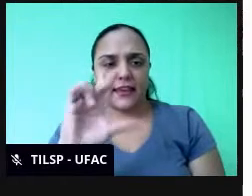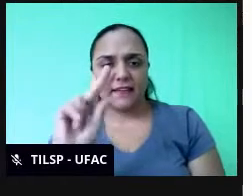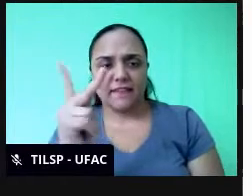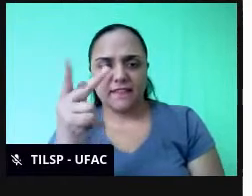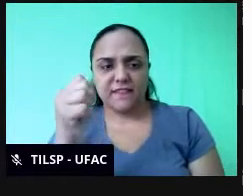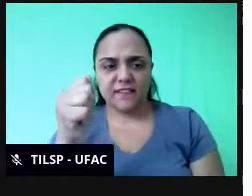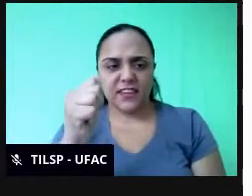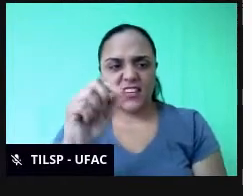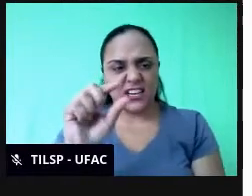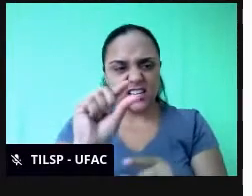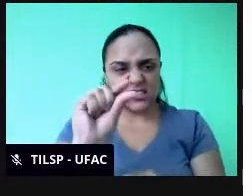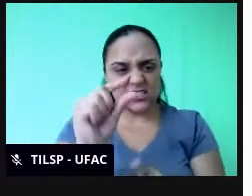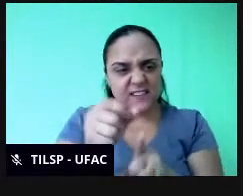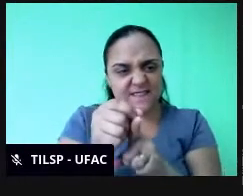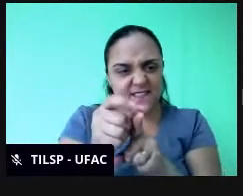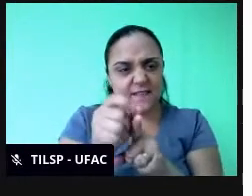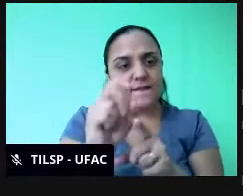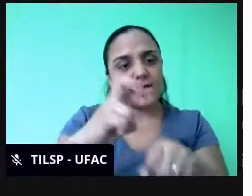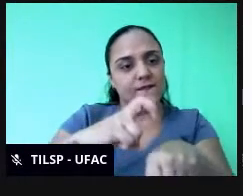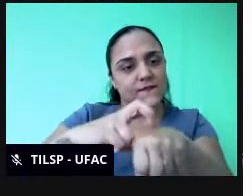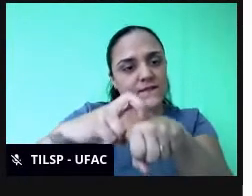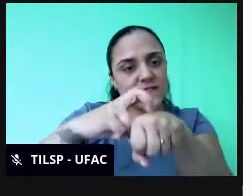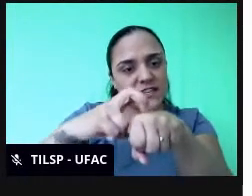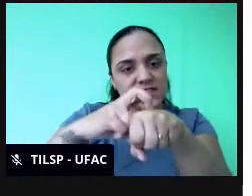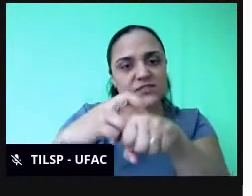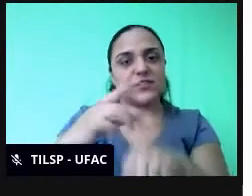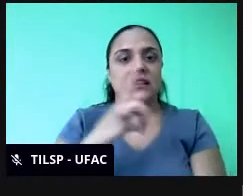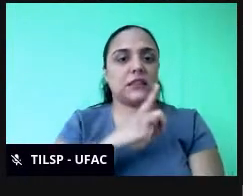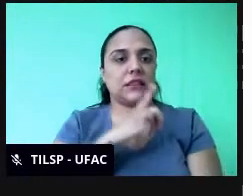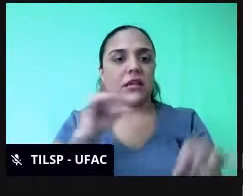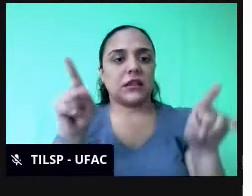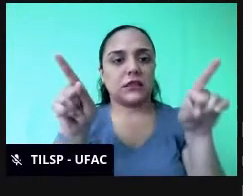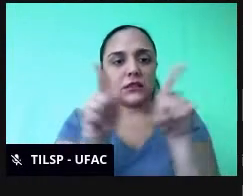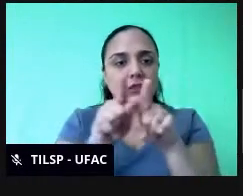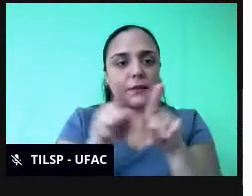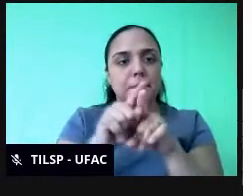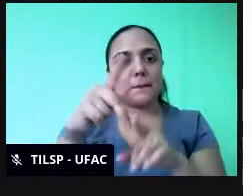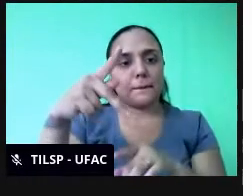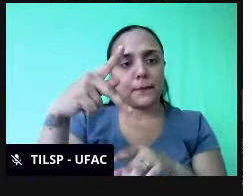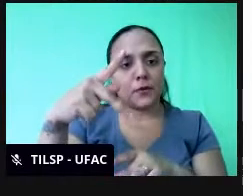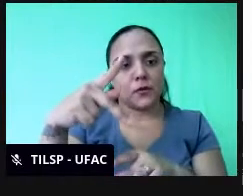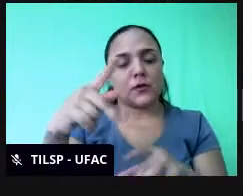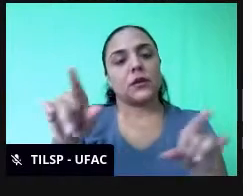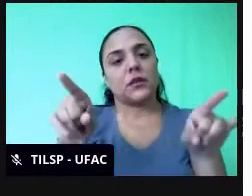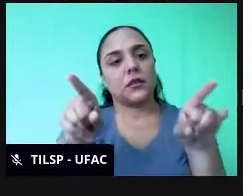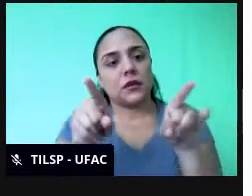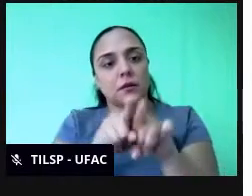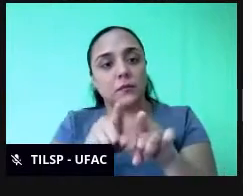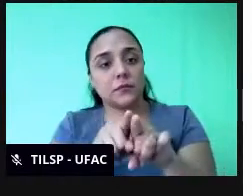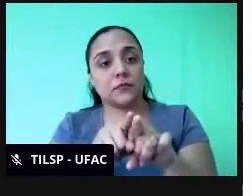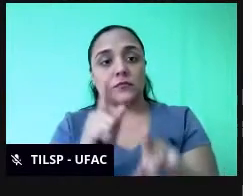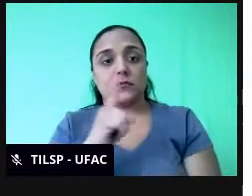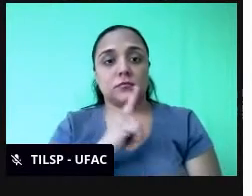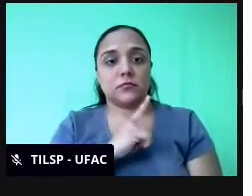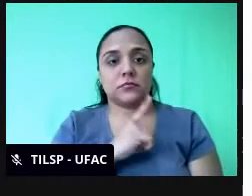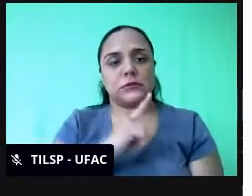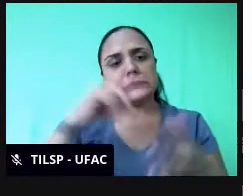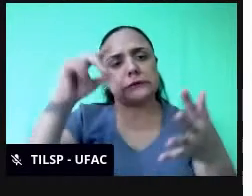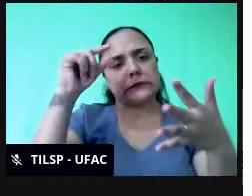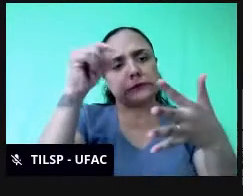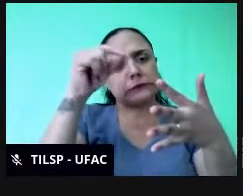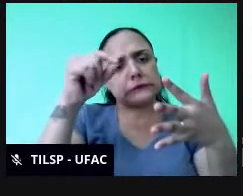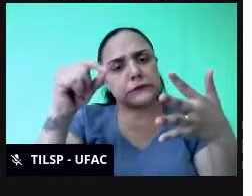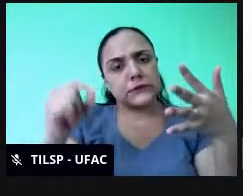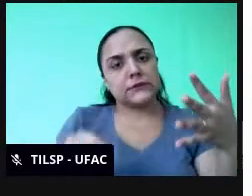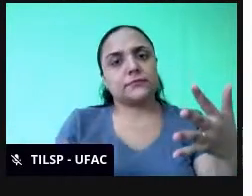blends, como, por exemplo, esse contém proteína isolada de ervilha, mas também tem proteína de amêndoa.